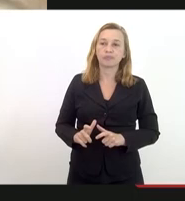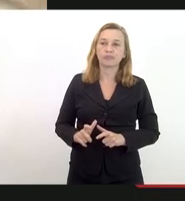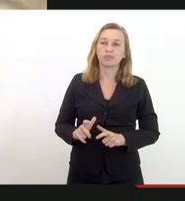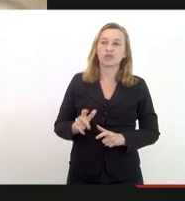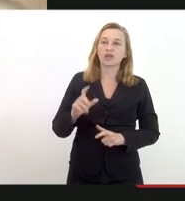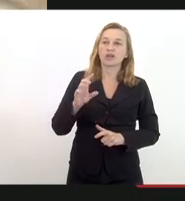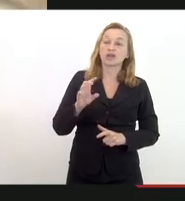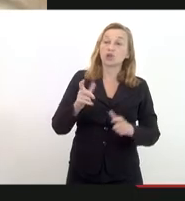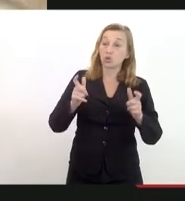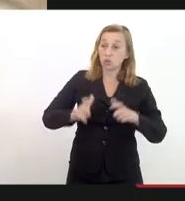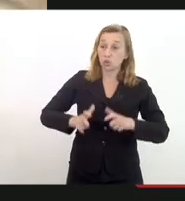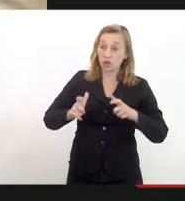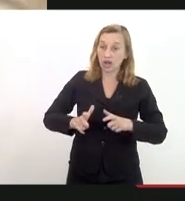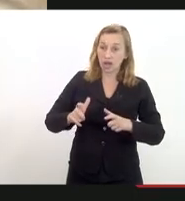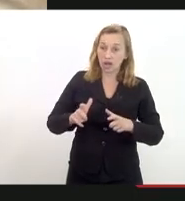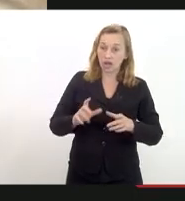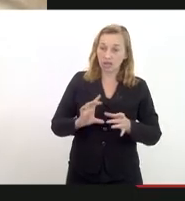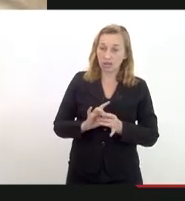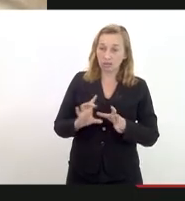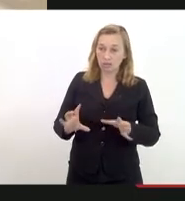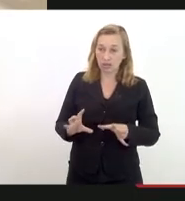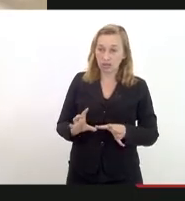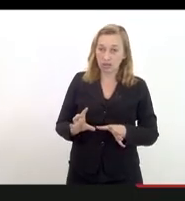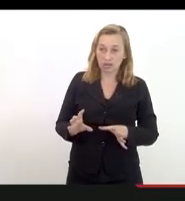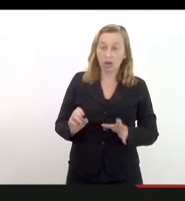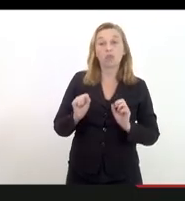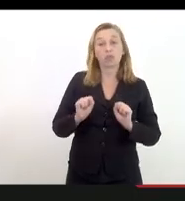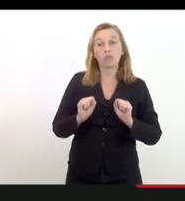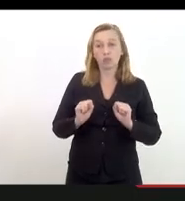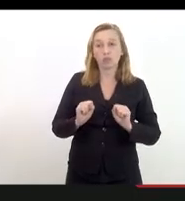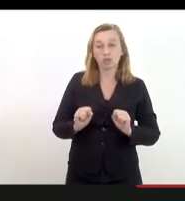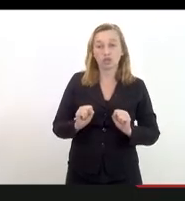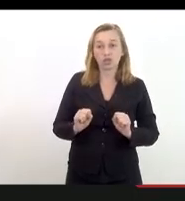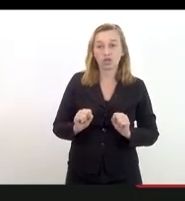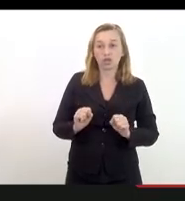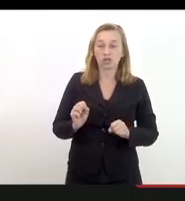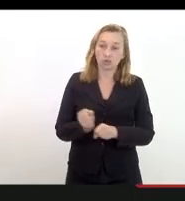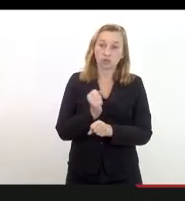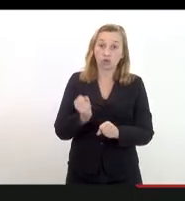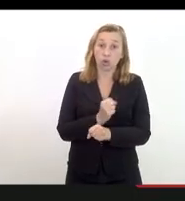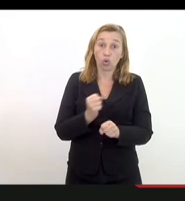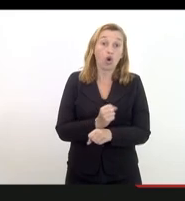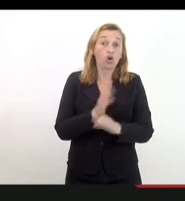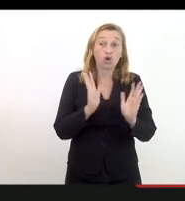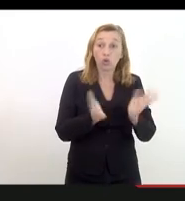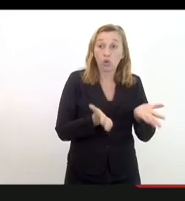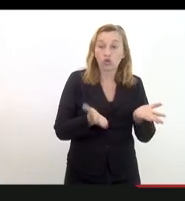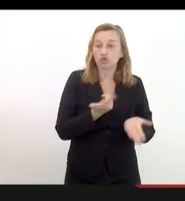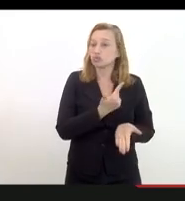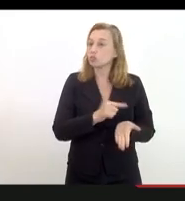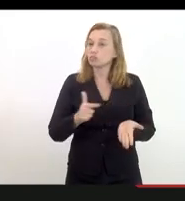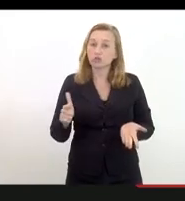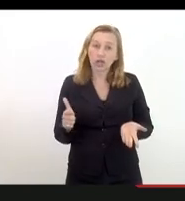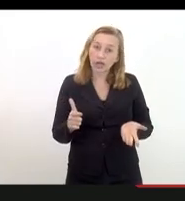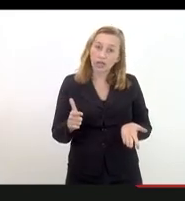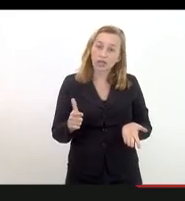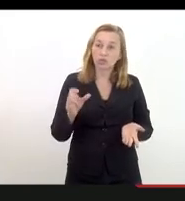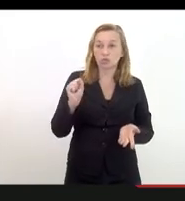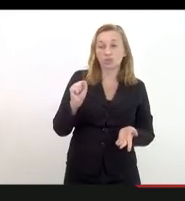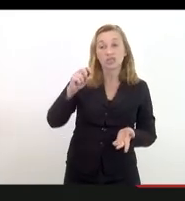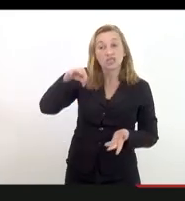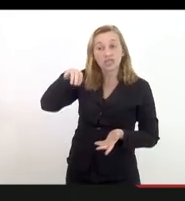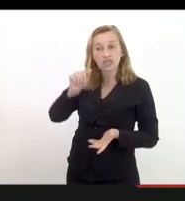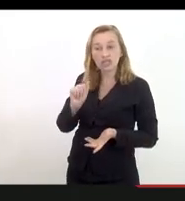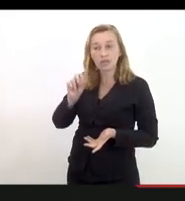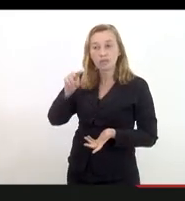território disponível, ter área disponível para poder construir, para poder fazer a construção, coisa que hoje a gente não tem no Santa Maria, por ser